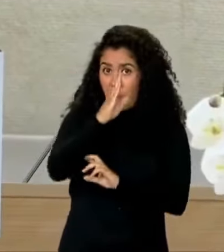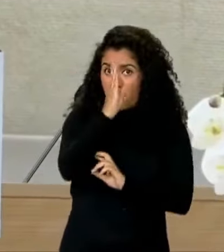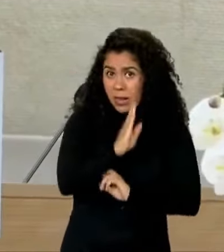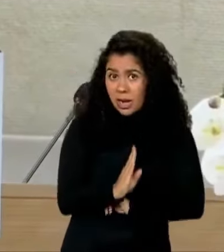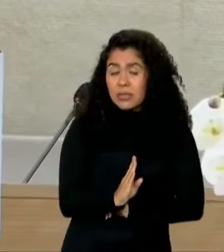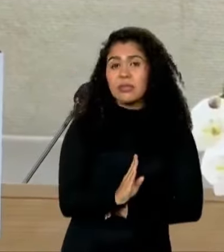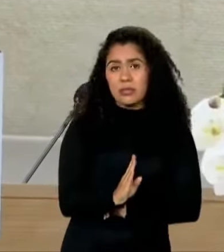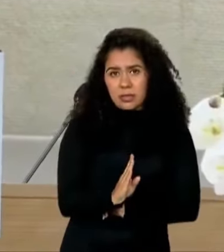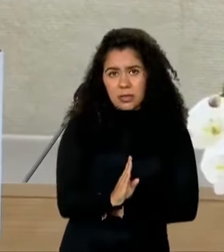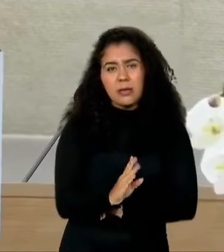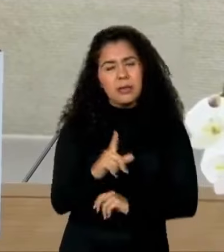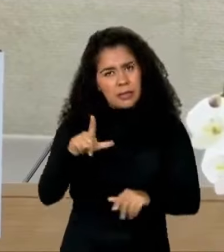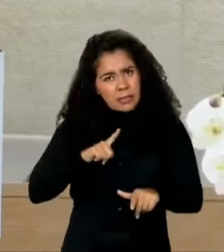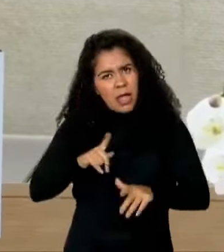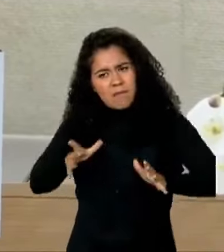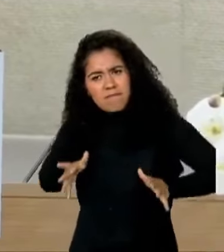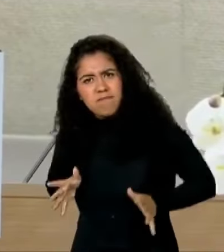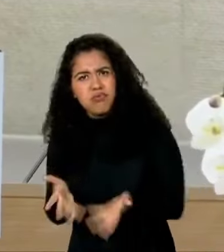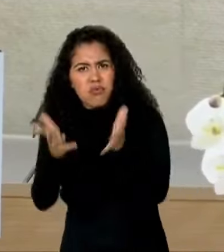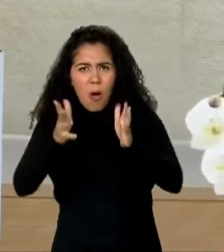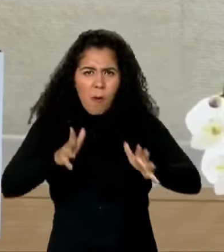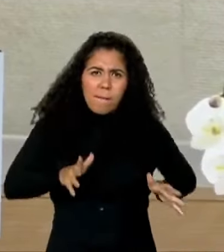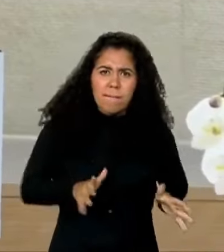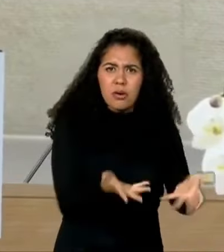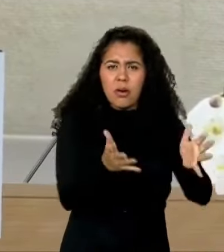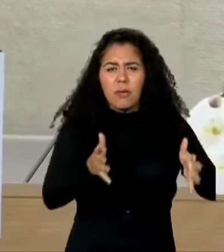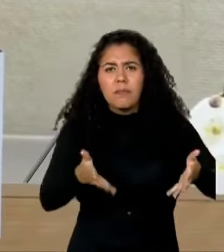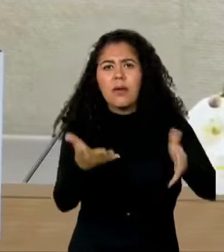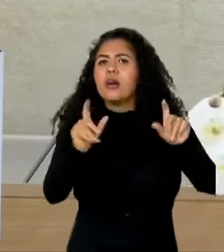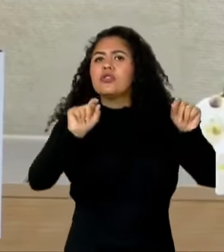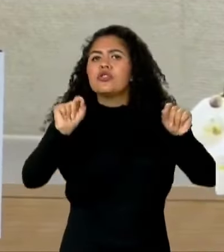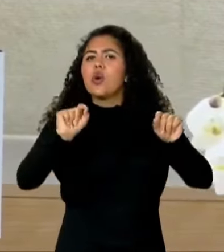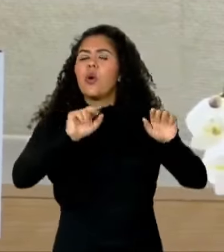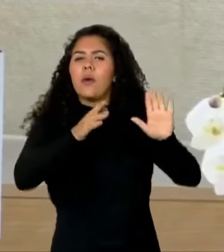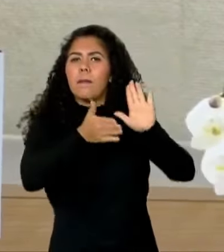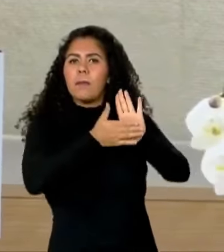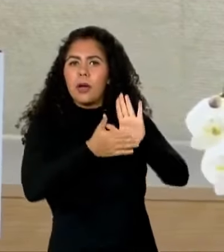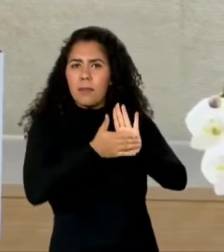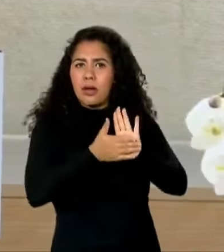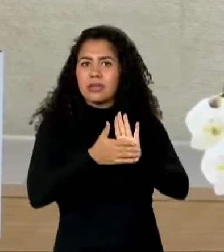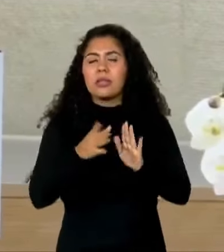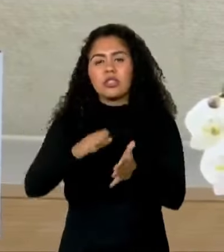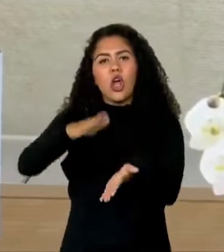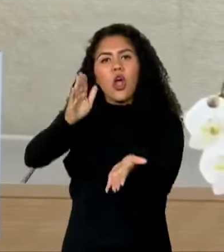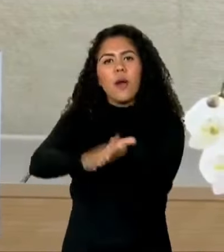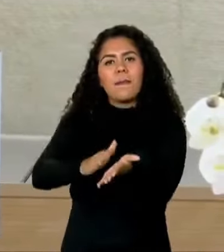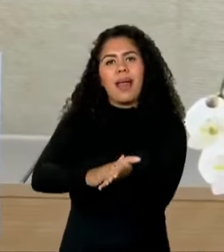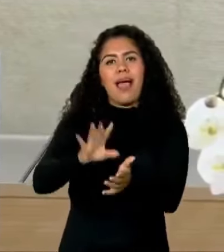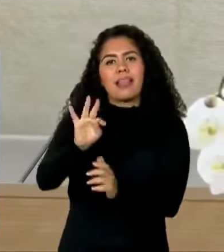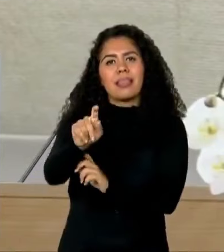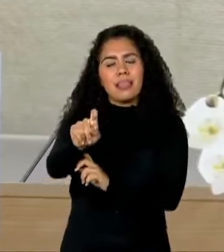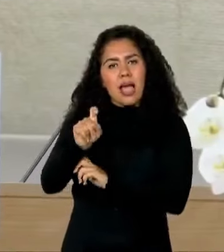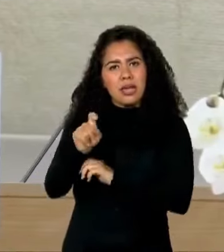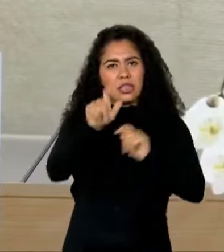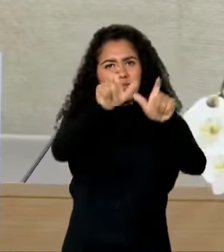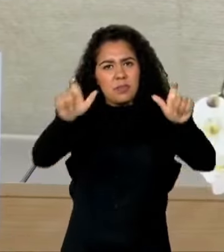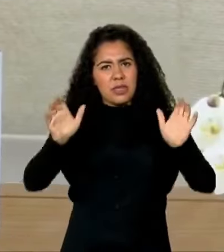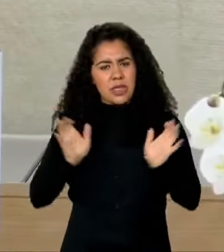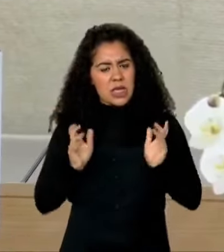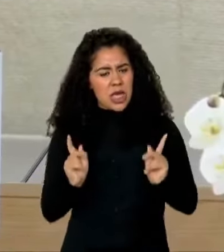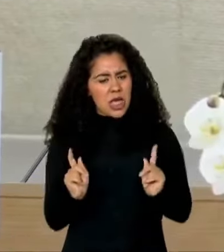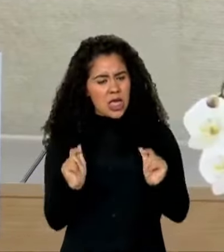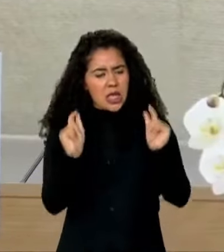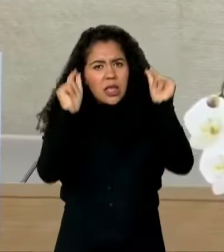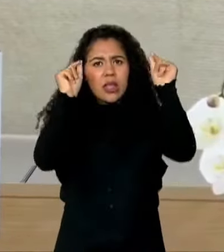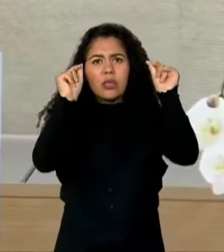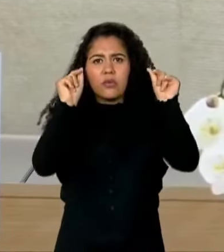custo para os mercados mundiais, alimentados por subsídios para novas tecnologias, principalmente nos setores da energia fotovoltaica,